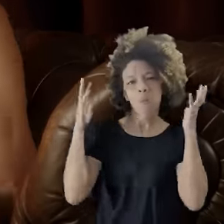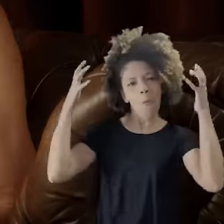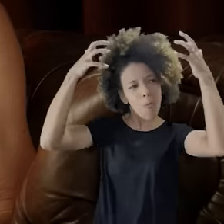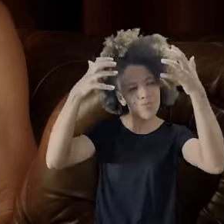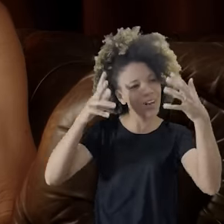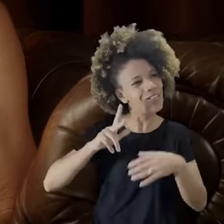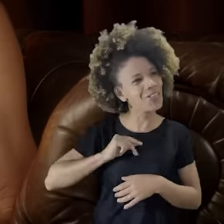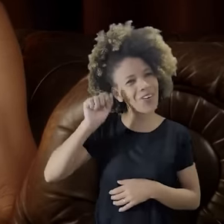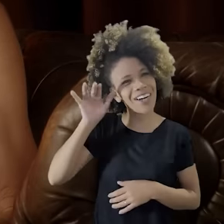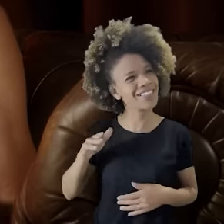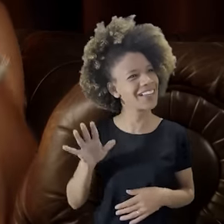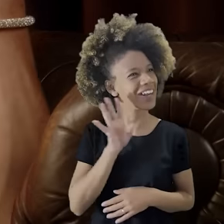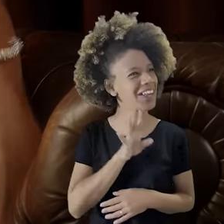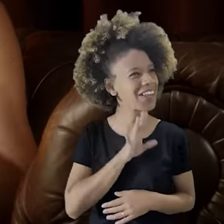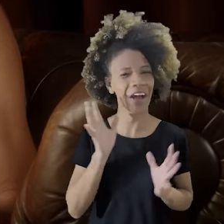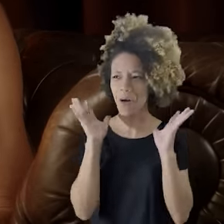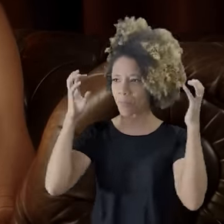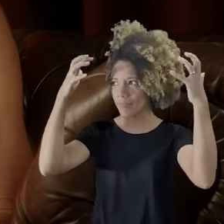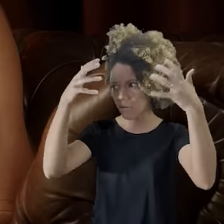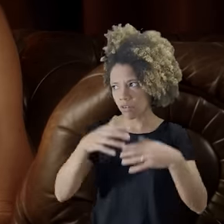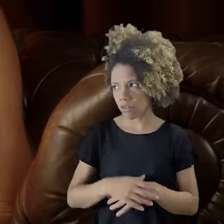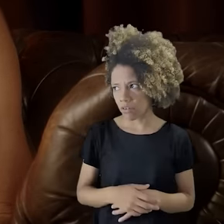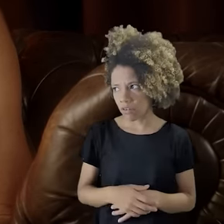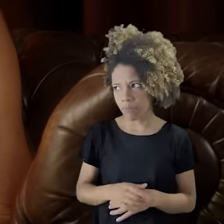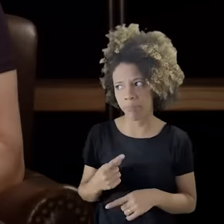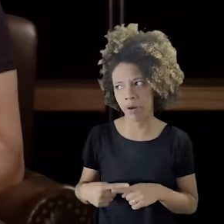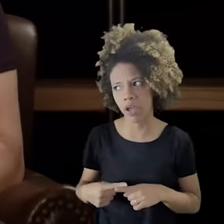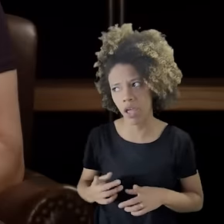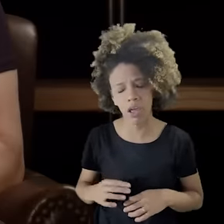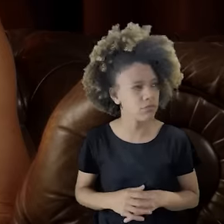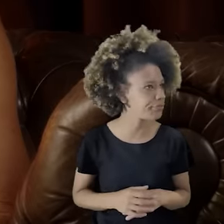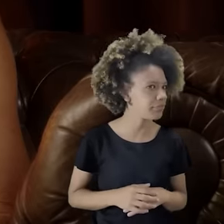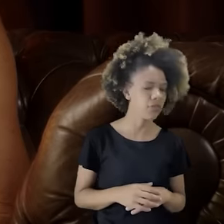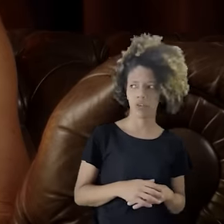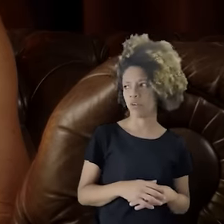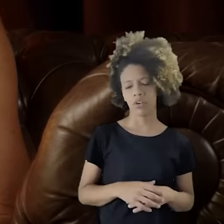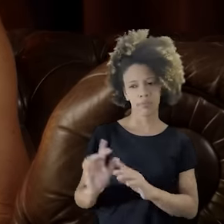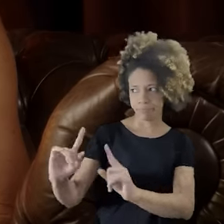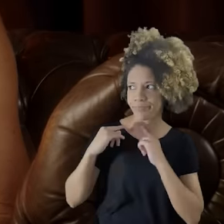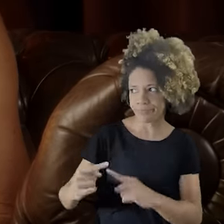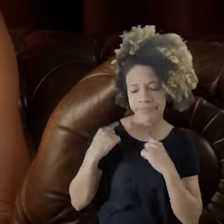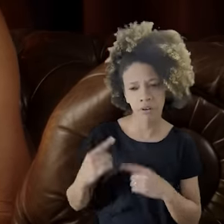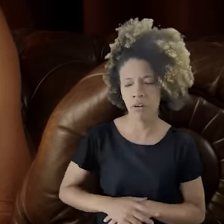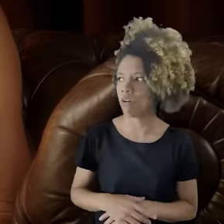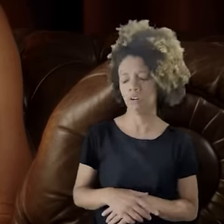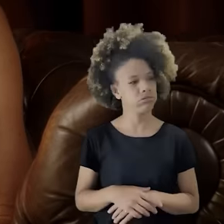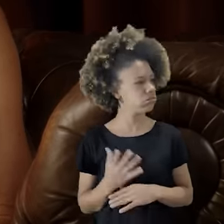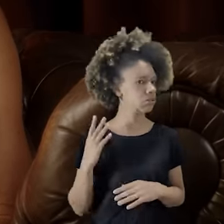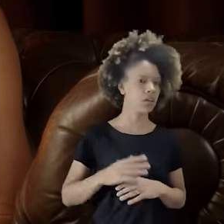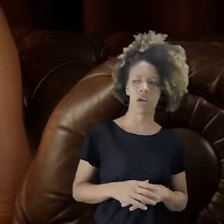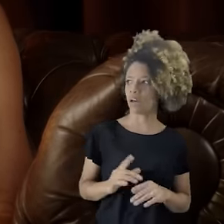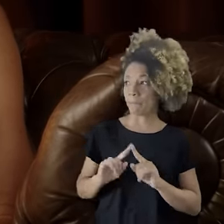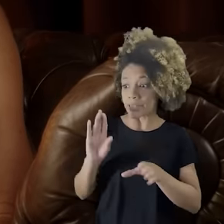coloquei né eu falei gente olha que legal no cabelo que eu ganhei para quê Nossa fui criticada aí teve até aí